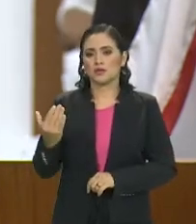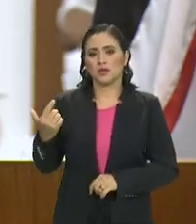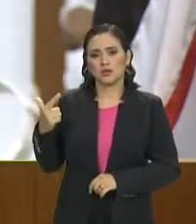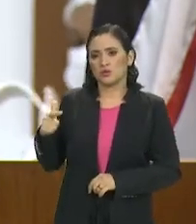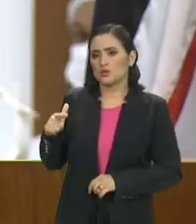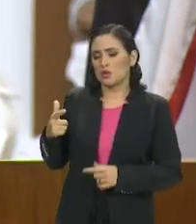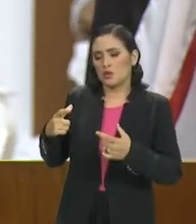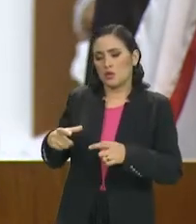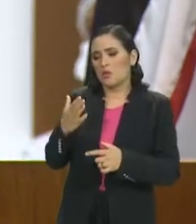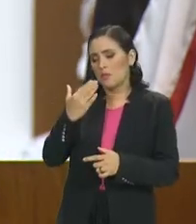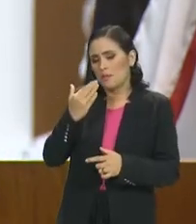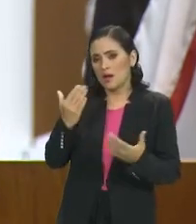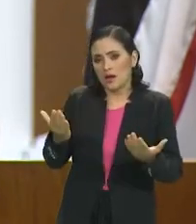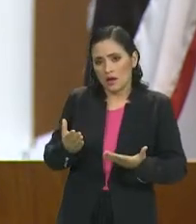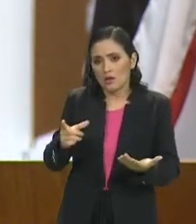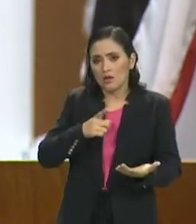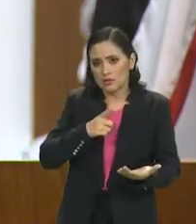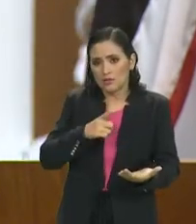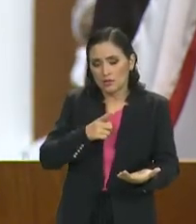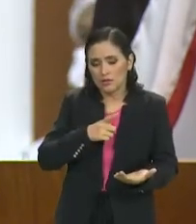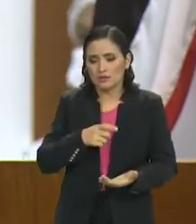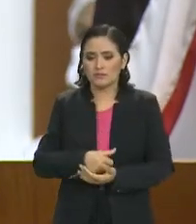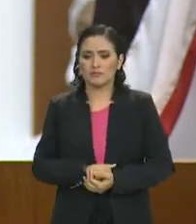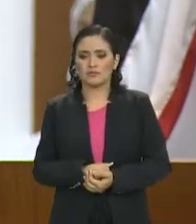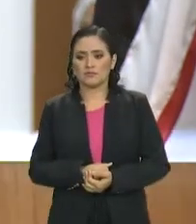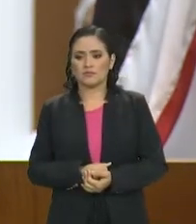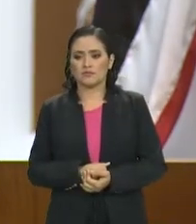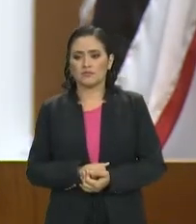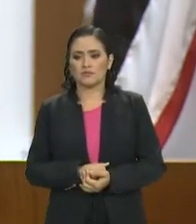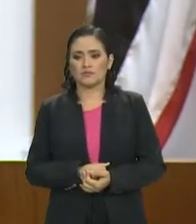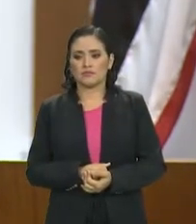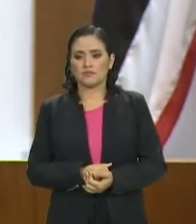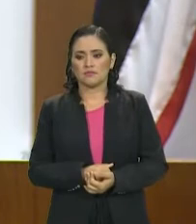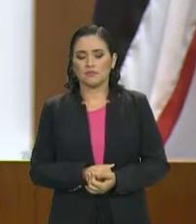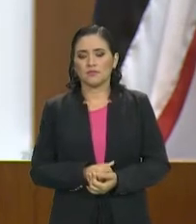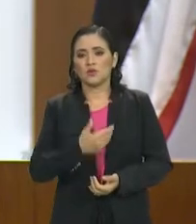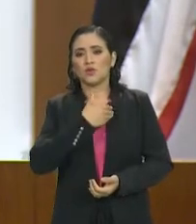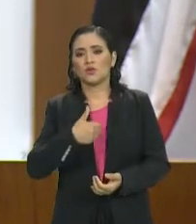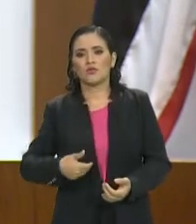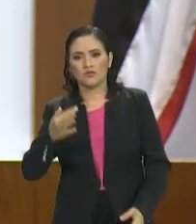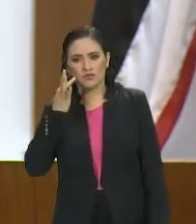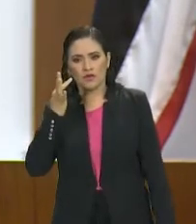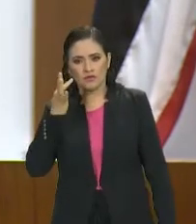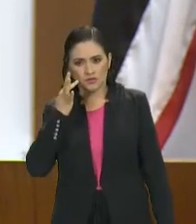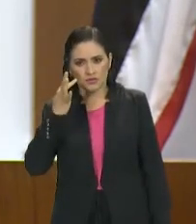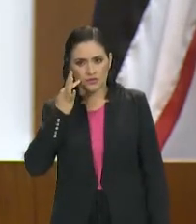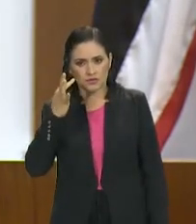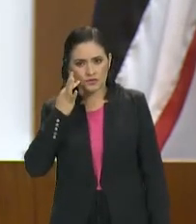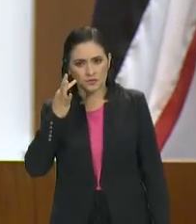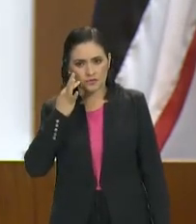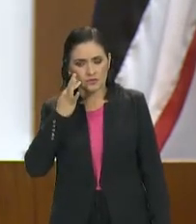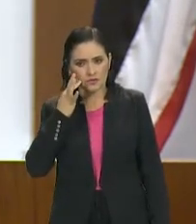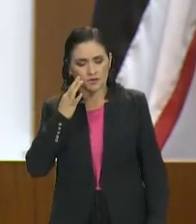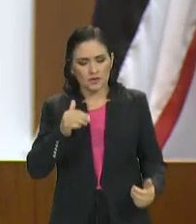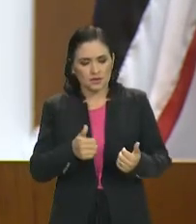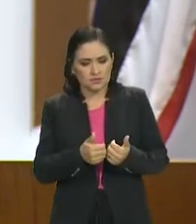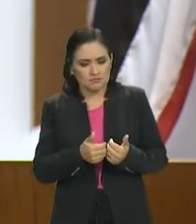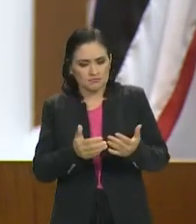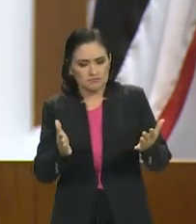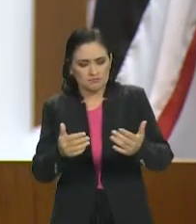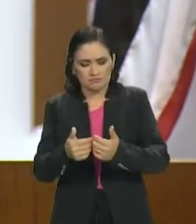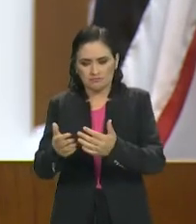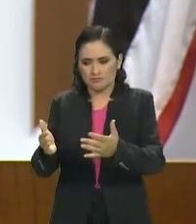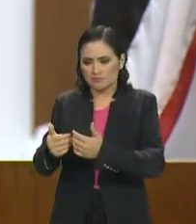na cidade de Nina Rodrigues. O governador Flávio Dino, portanto, com essas inaugurações na cidade de Nina